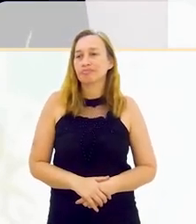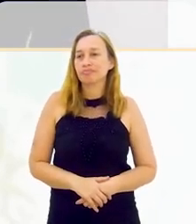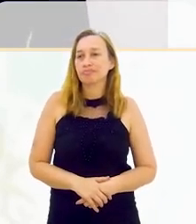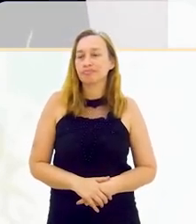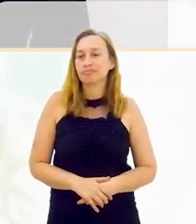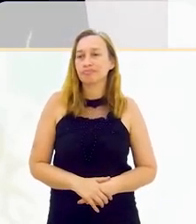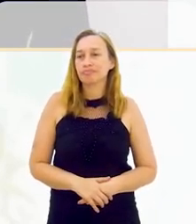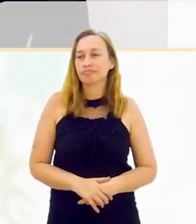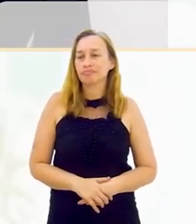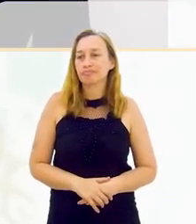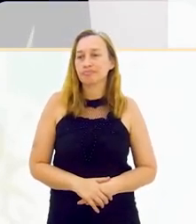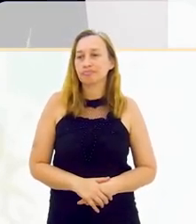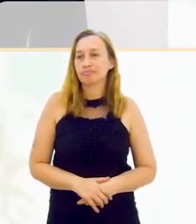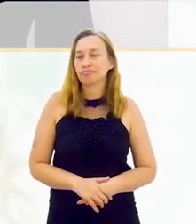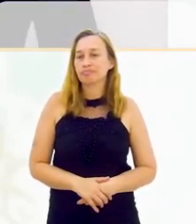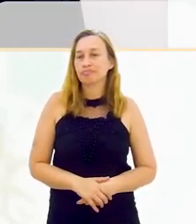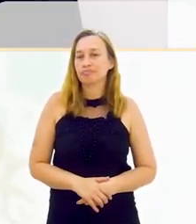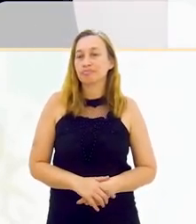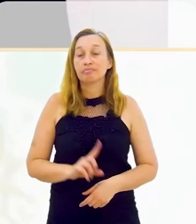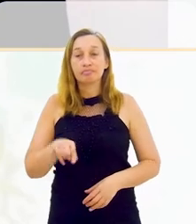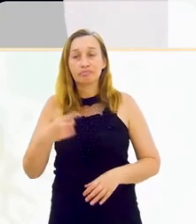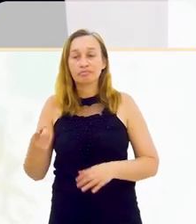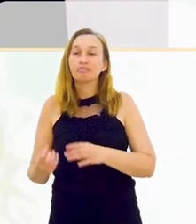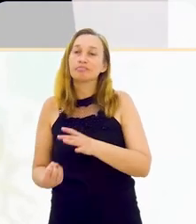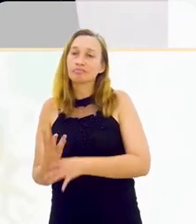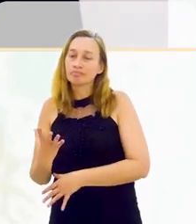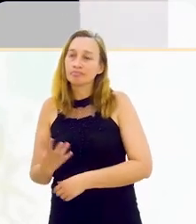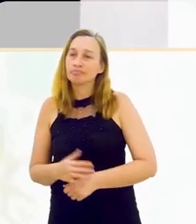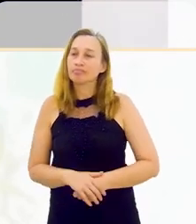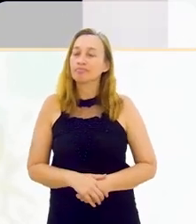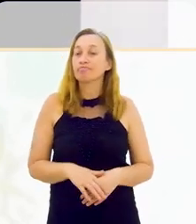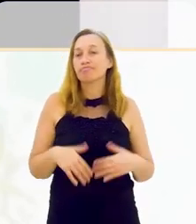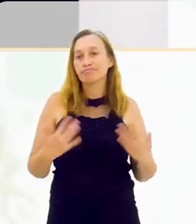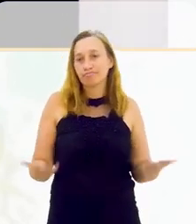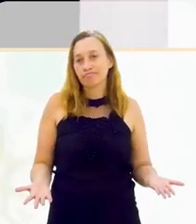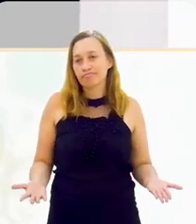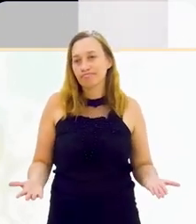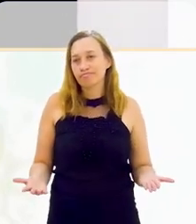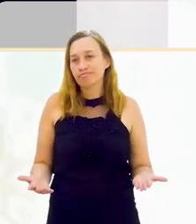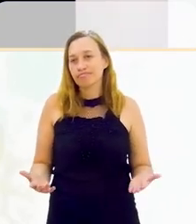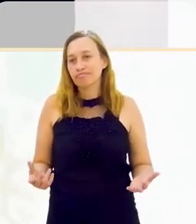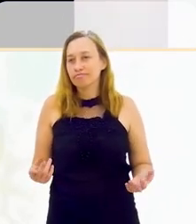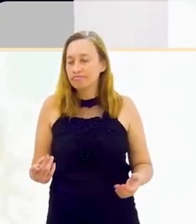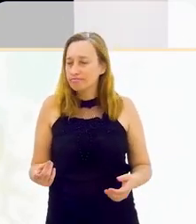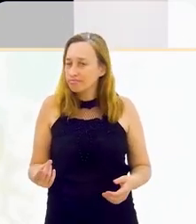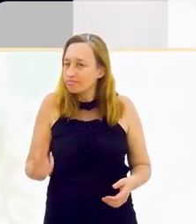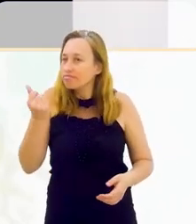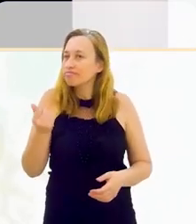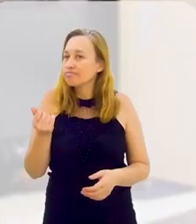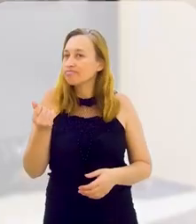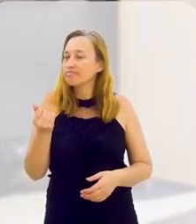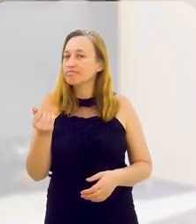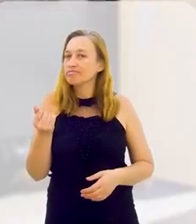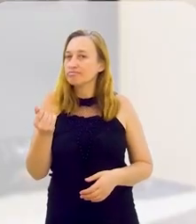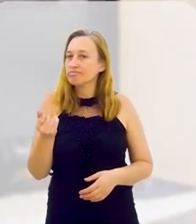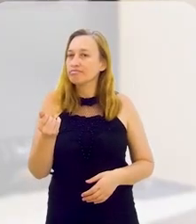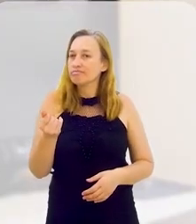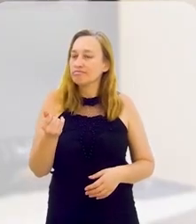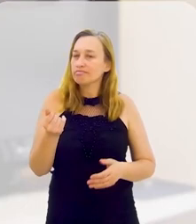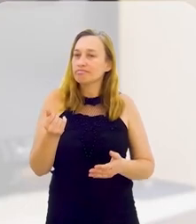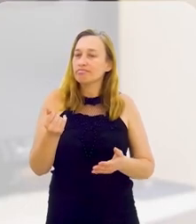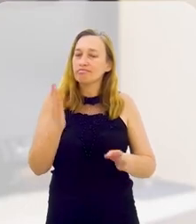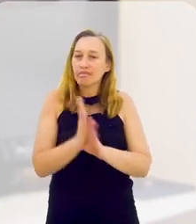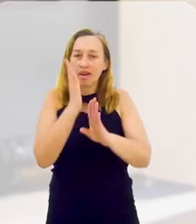dê, né, o mote para outras construções. Porque dá aquele clique, né?